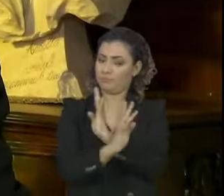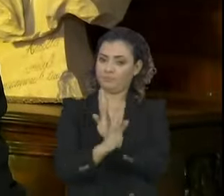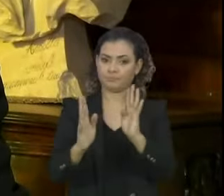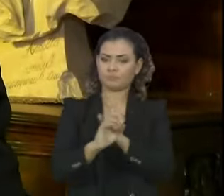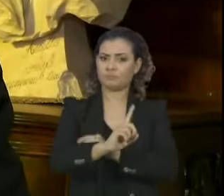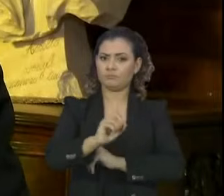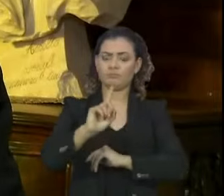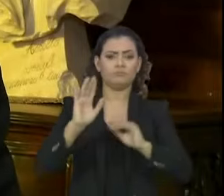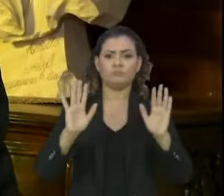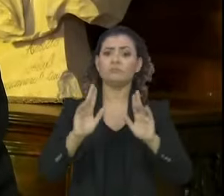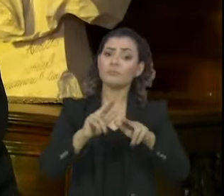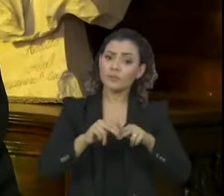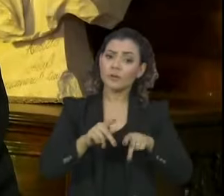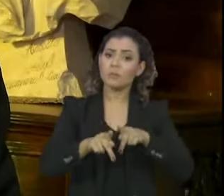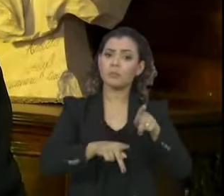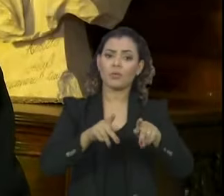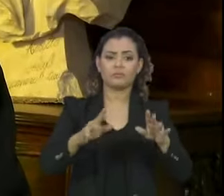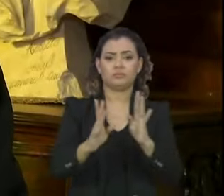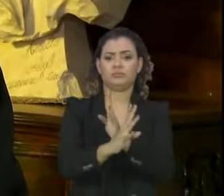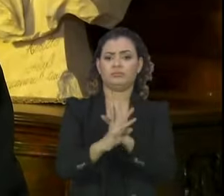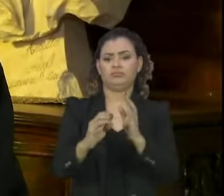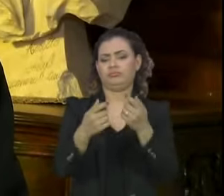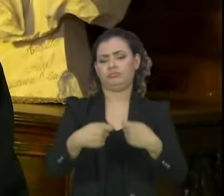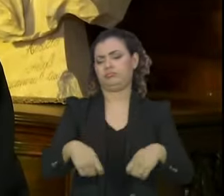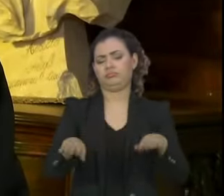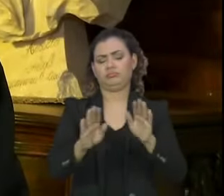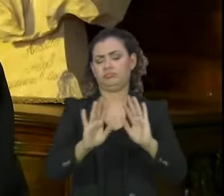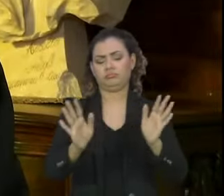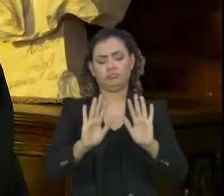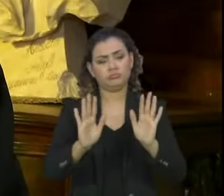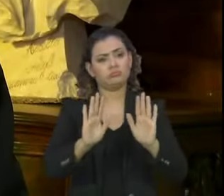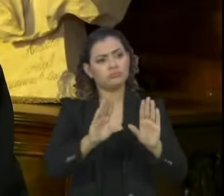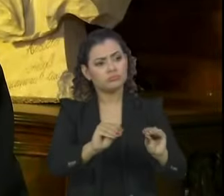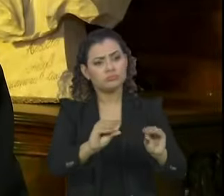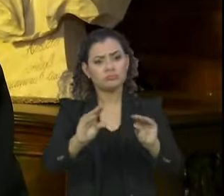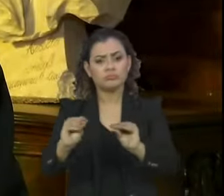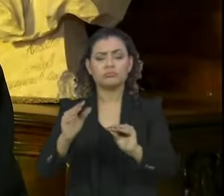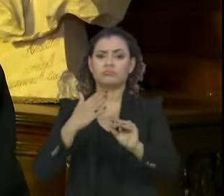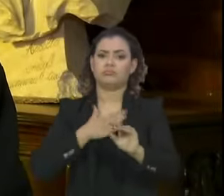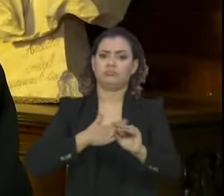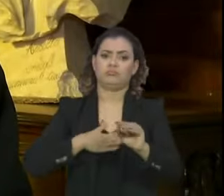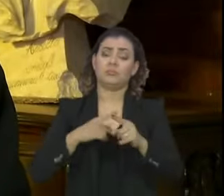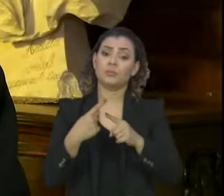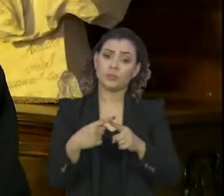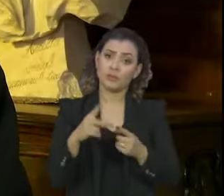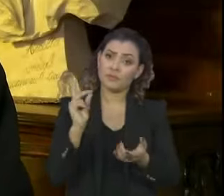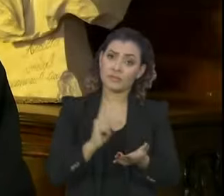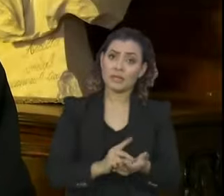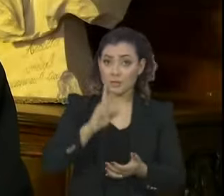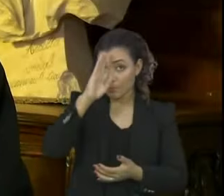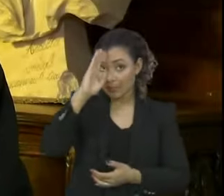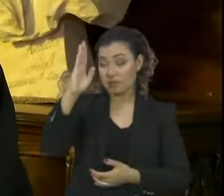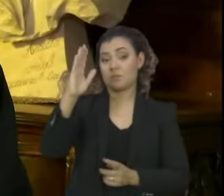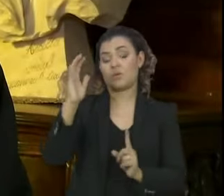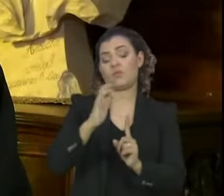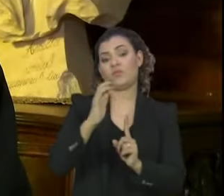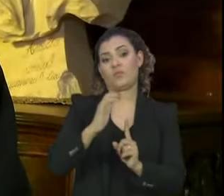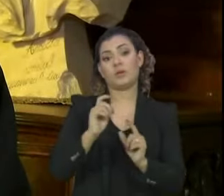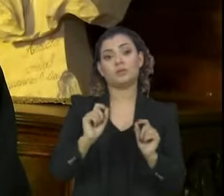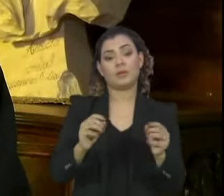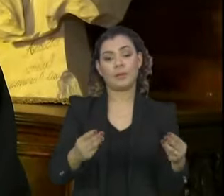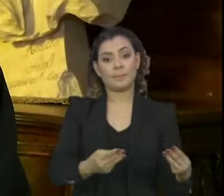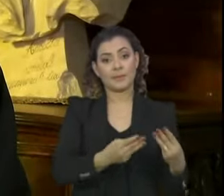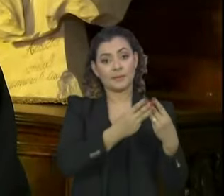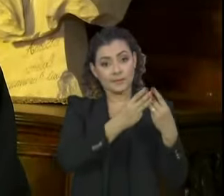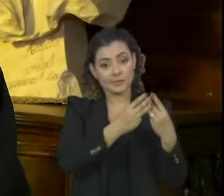com a presença de povo uma vez que é o fato de que determinou as